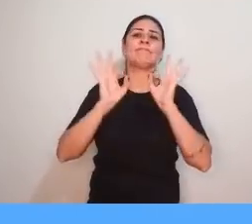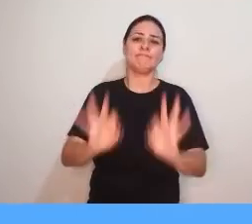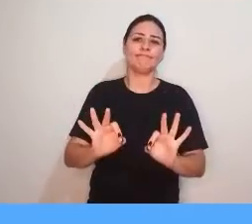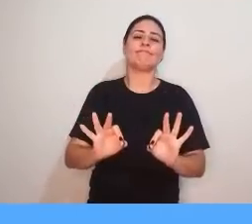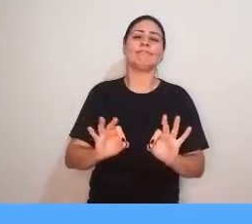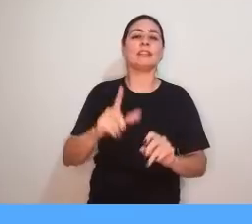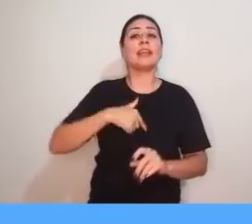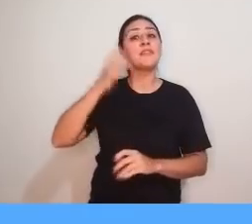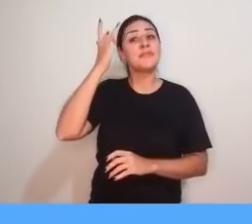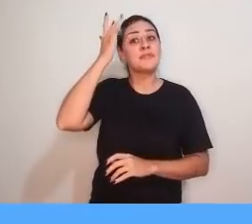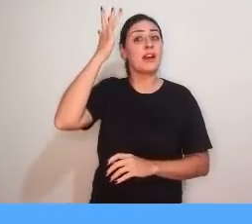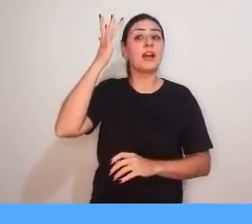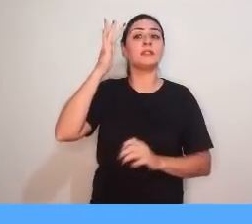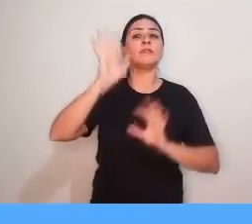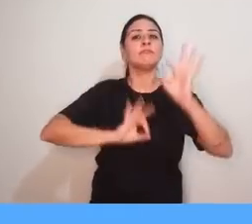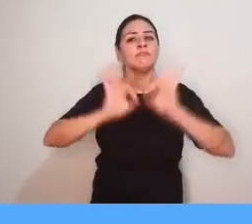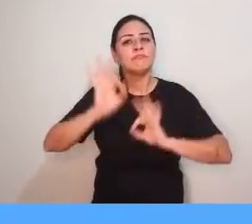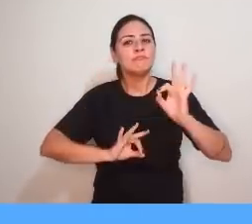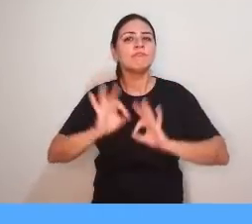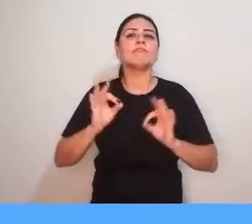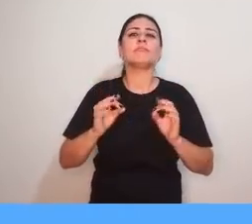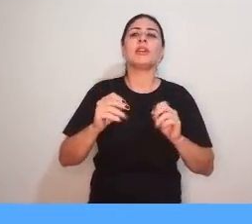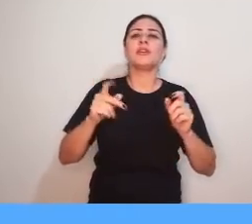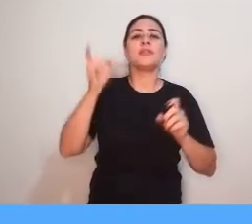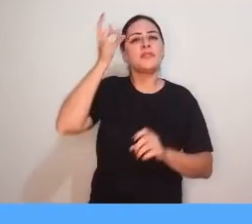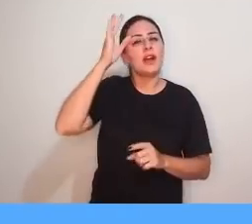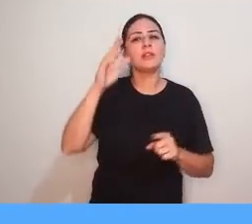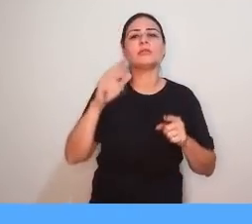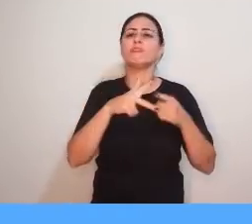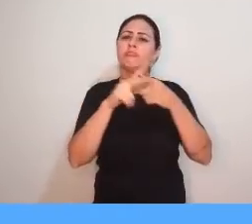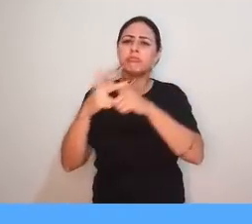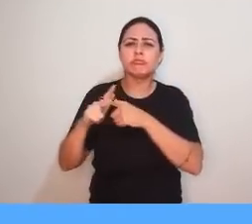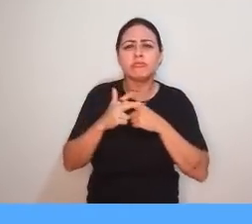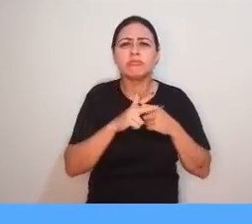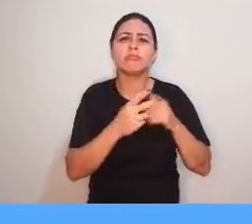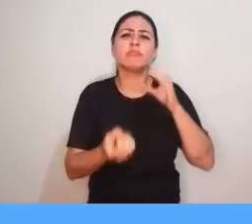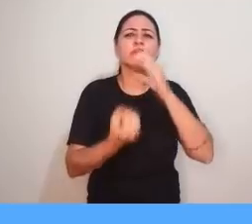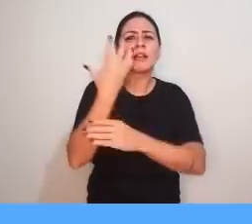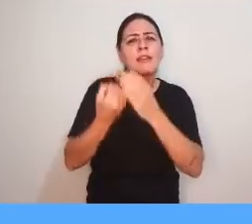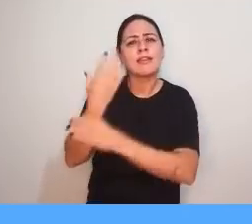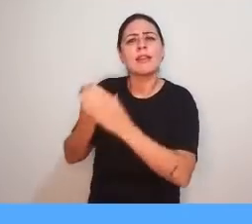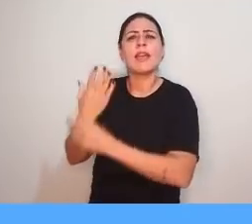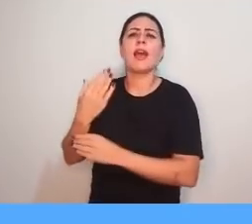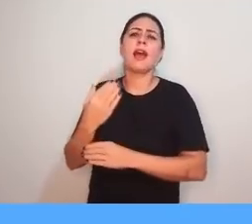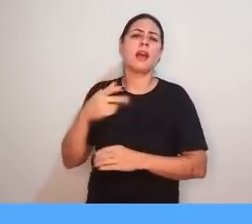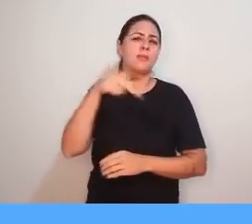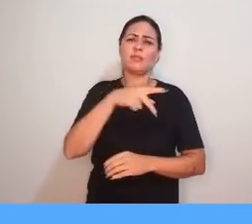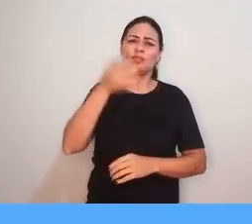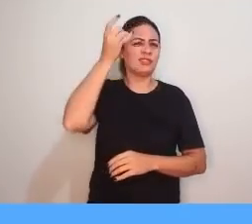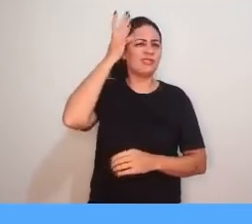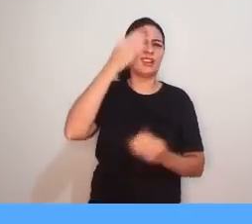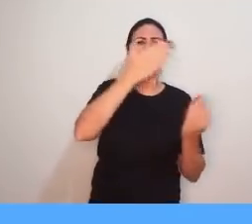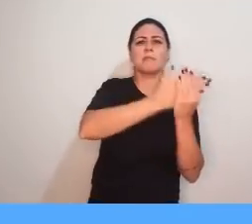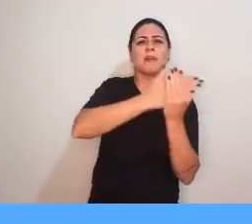fácil de administrar. O professor vai ter lá um trabalho inicial para criar as pastinhas, mas em poucos minutos ele faz isso. E uma vez